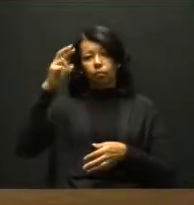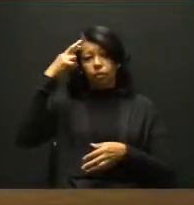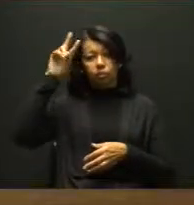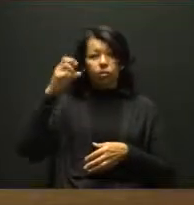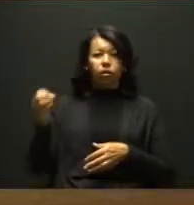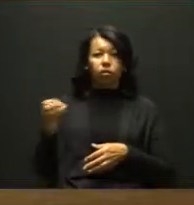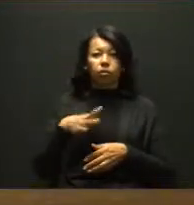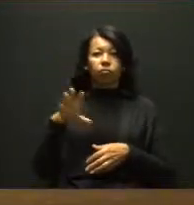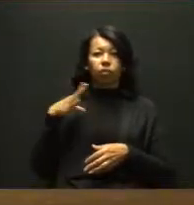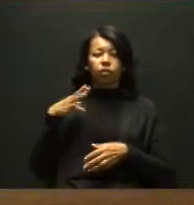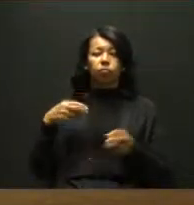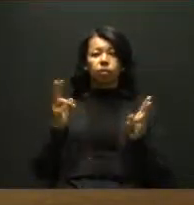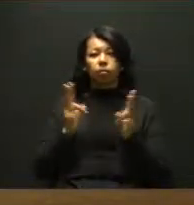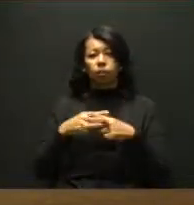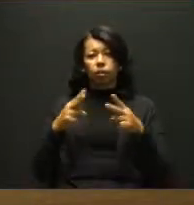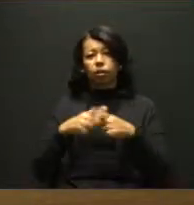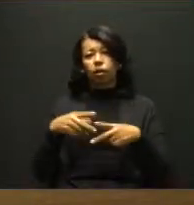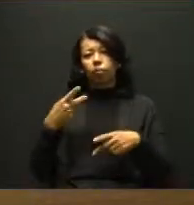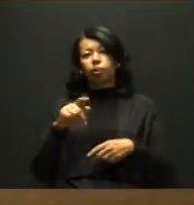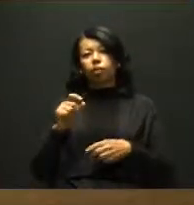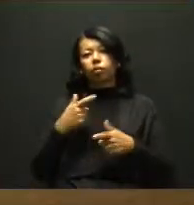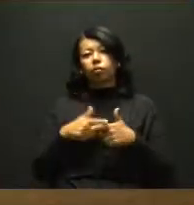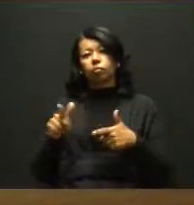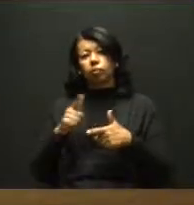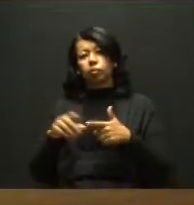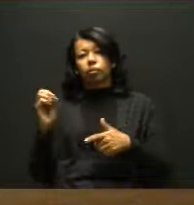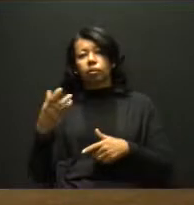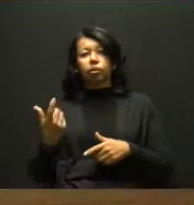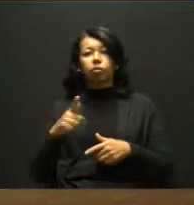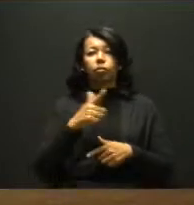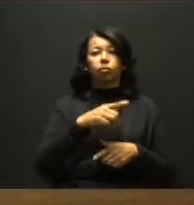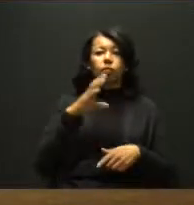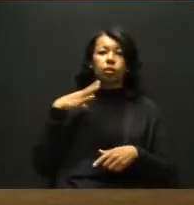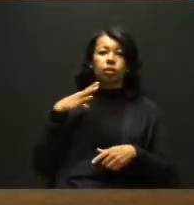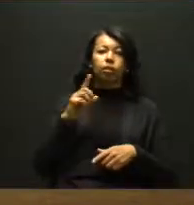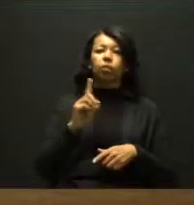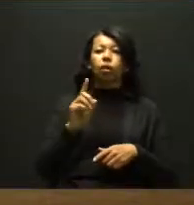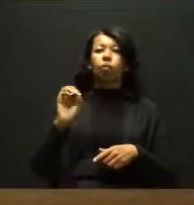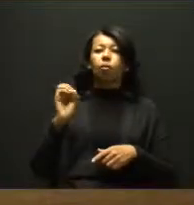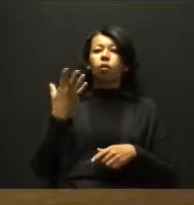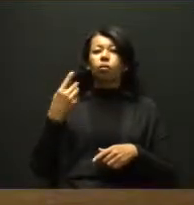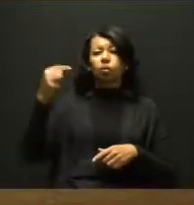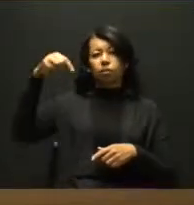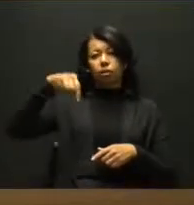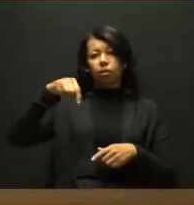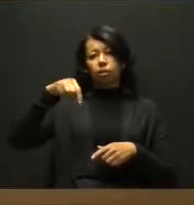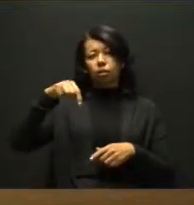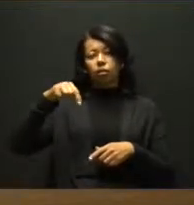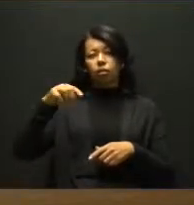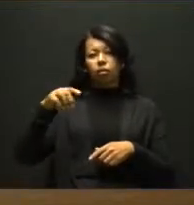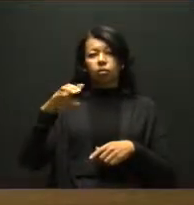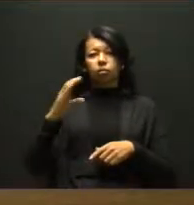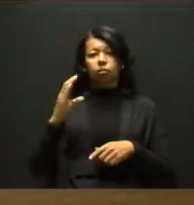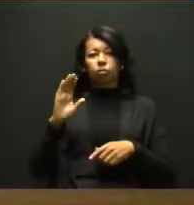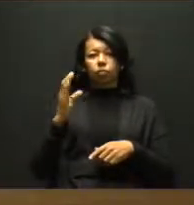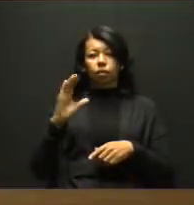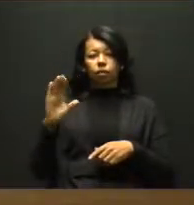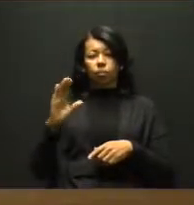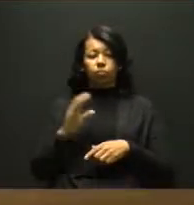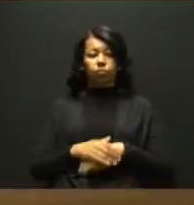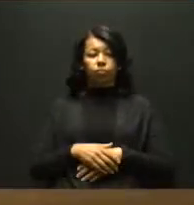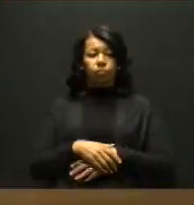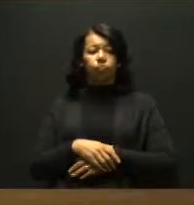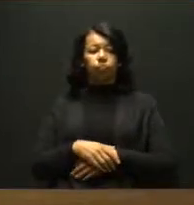que brigar para que os problemas aconteceram em peruíbe e outras cidades não aconteçam aqui então vamos pra